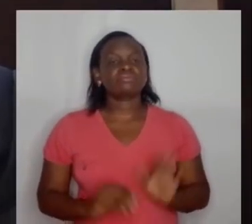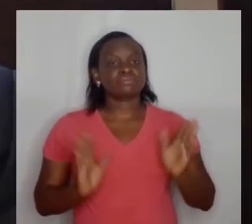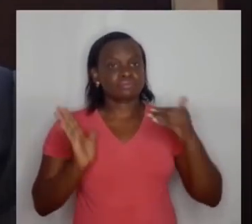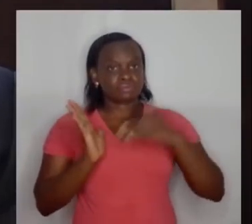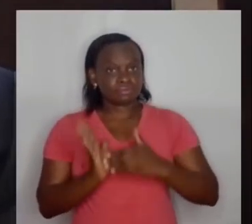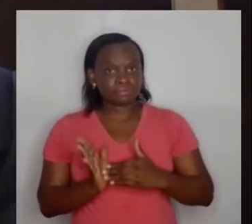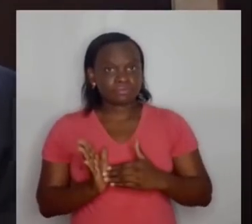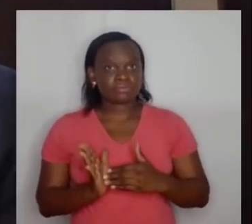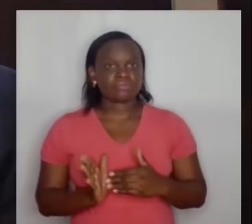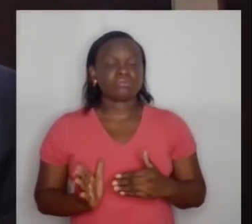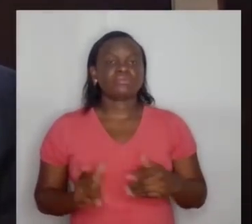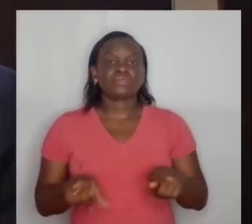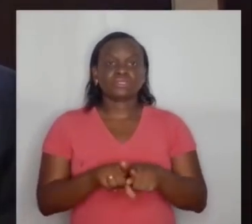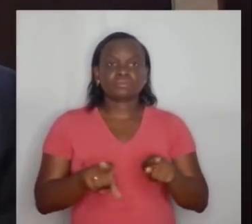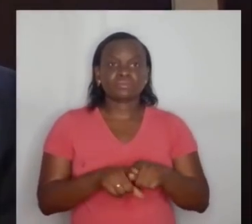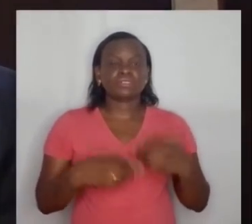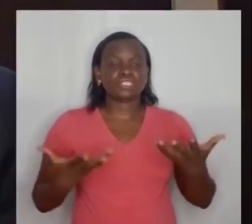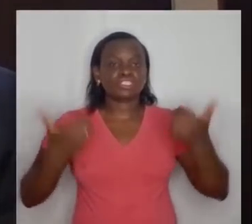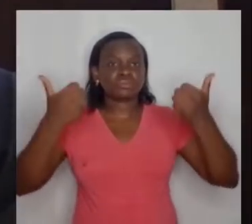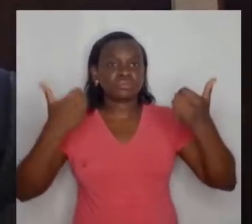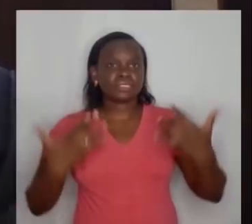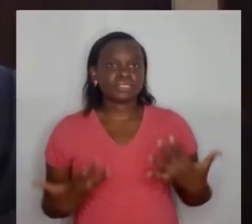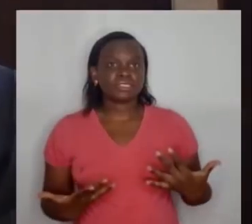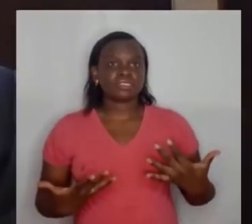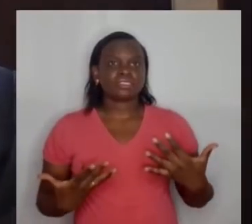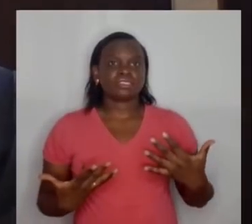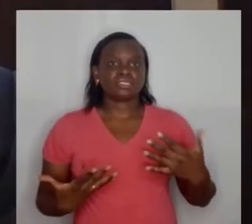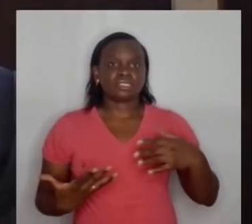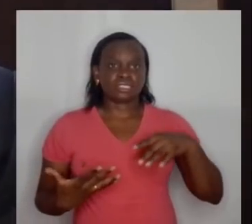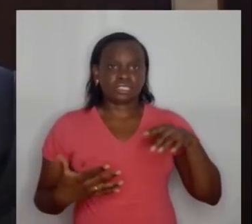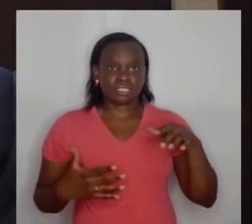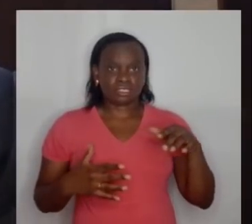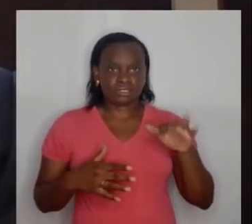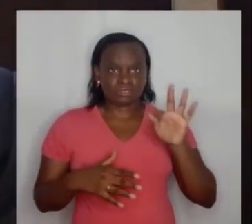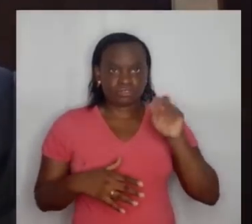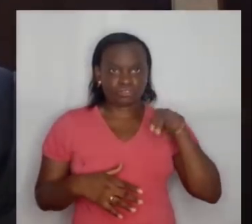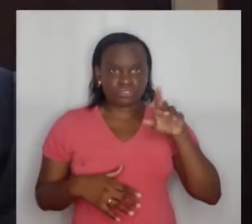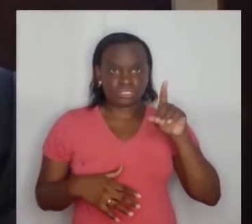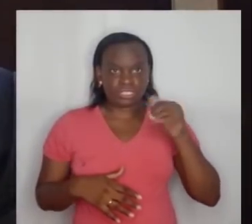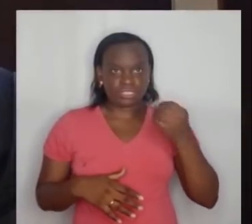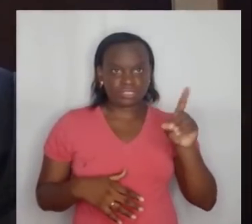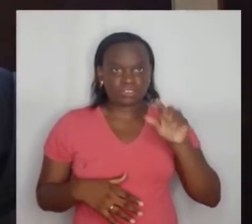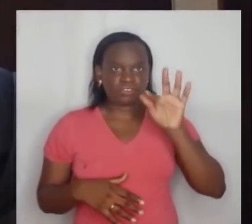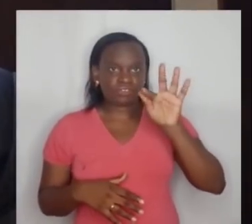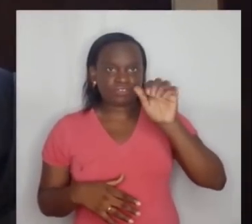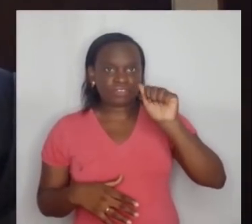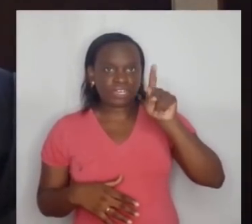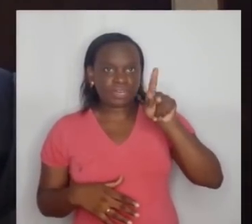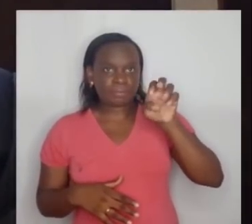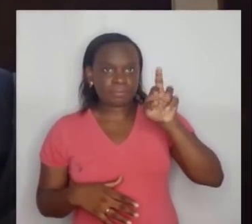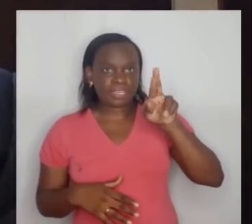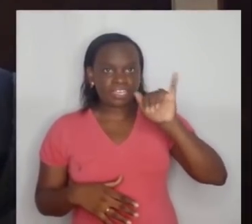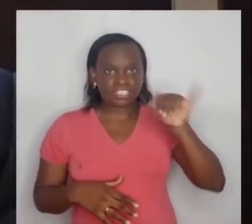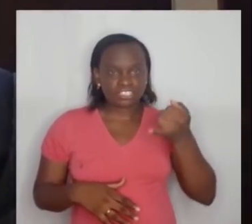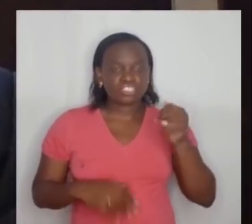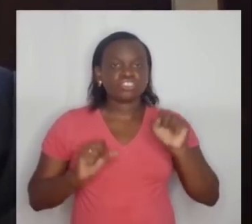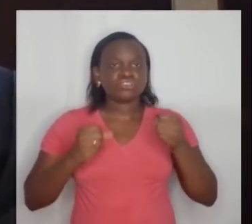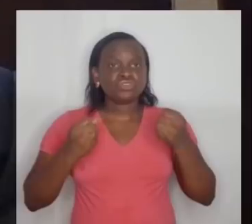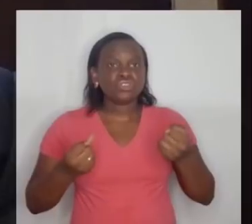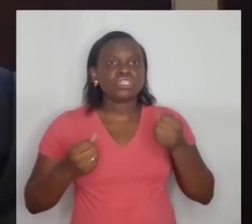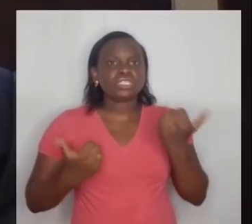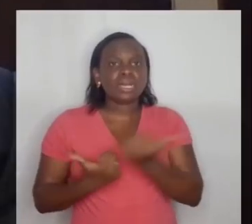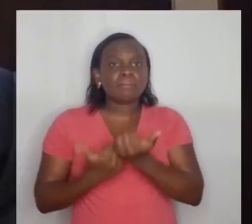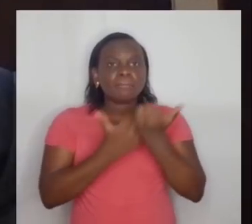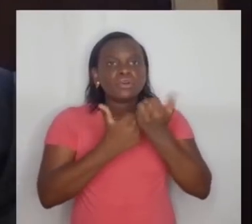Por último, gostaria de dizer que a nossa fundação, FAPERJ, tem procurado apoiar